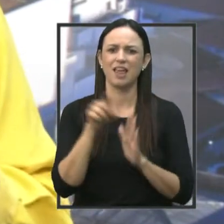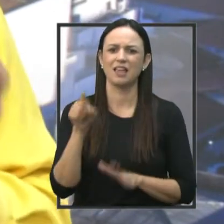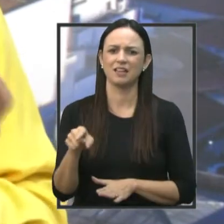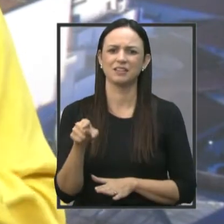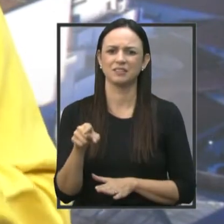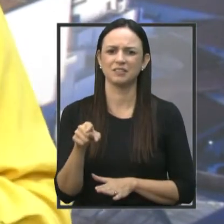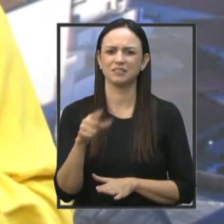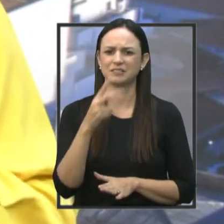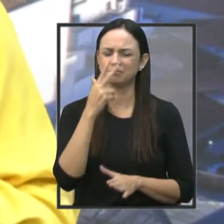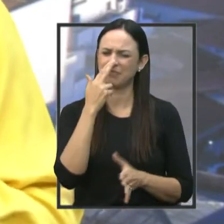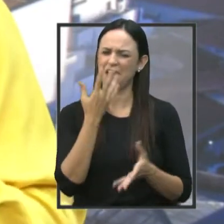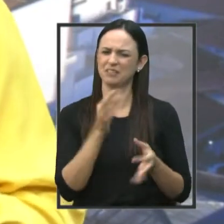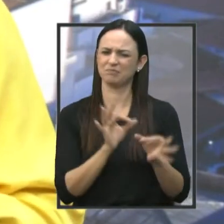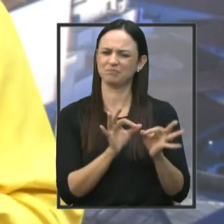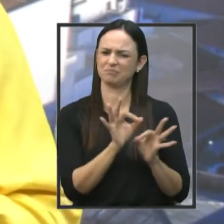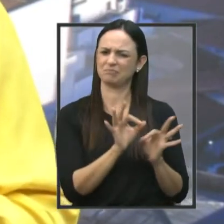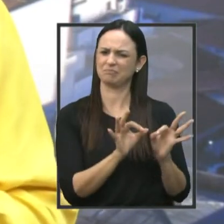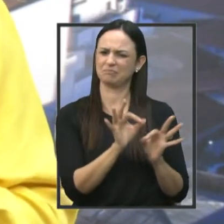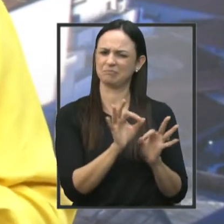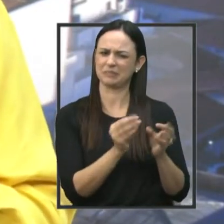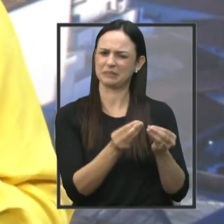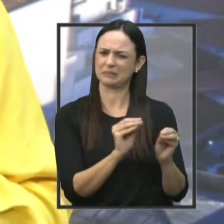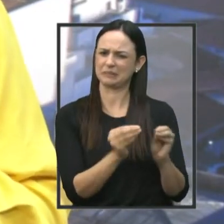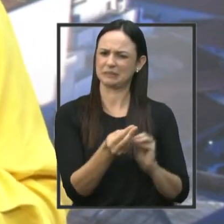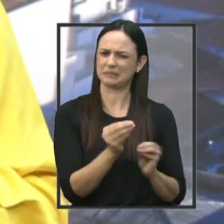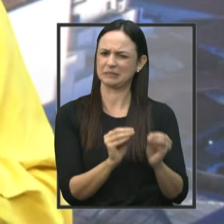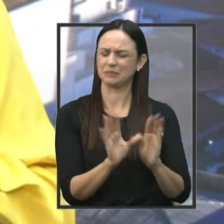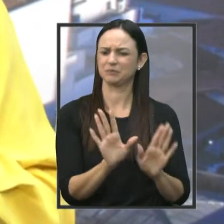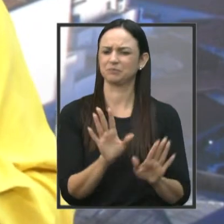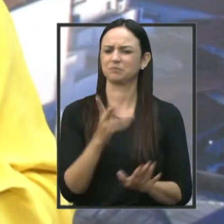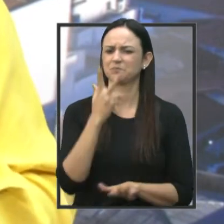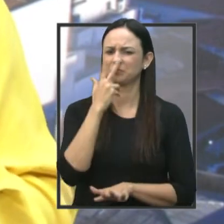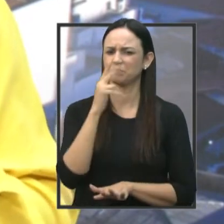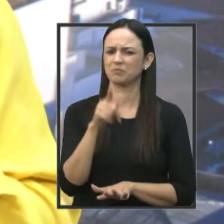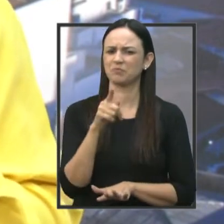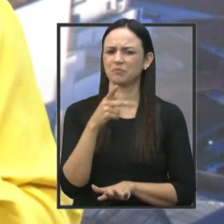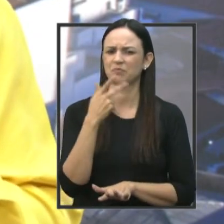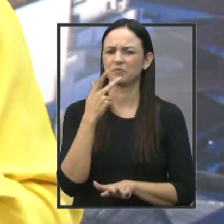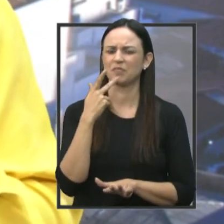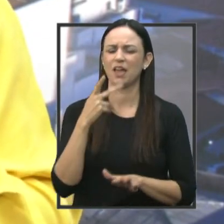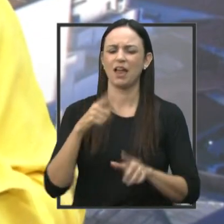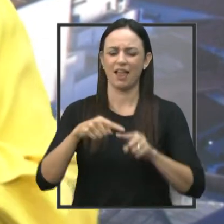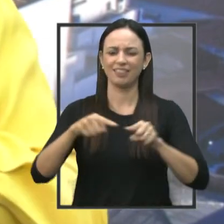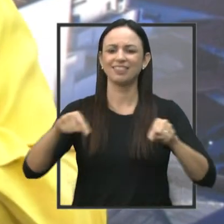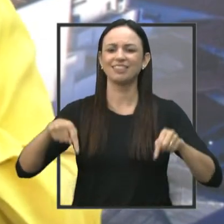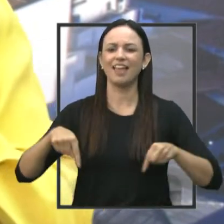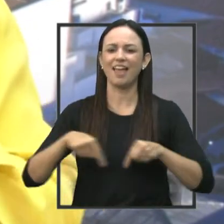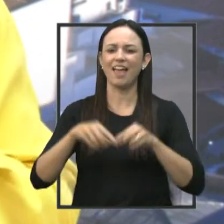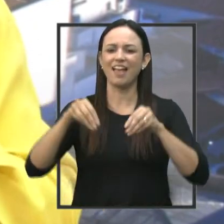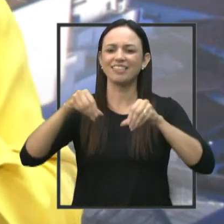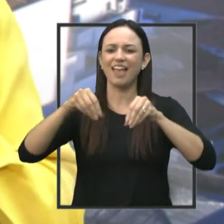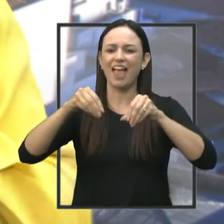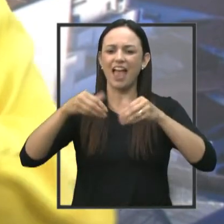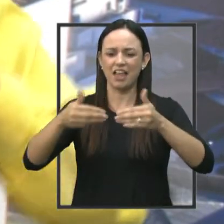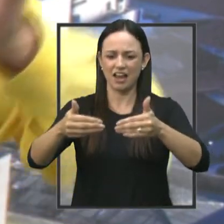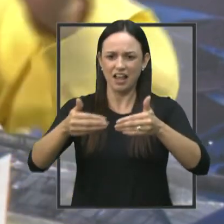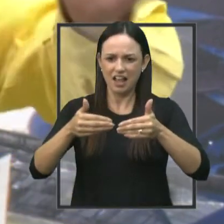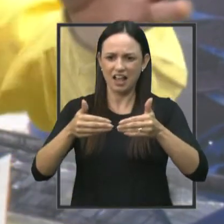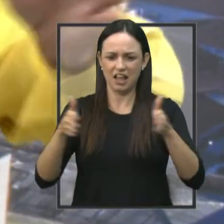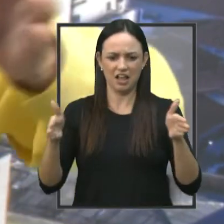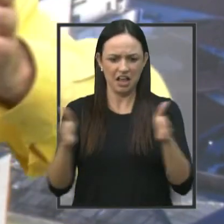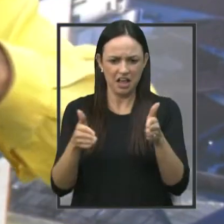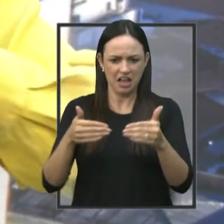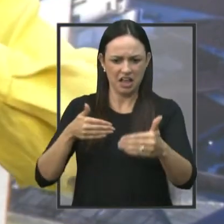meia maculada, certo? Falando sobre os recursos dos terrenos, onde não se podia encostar lá,